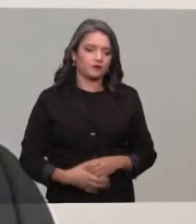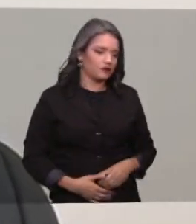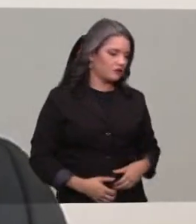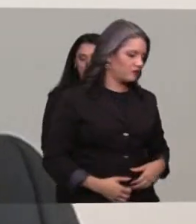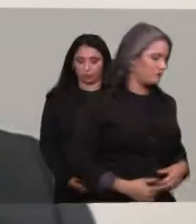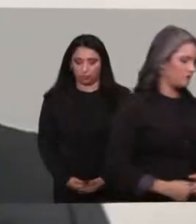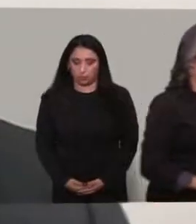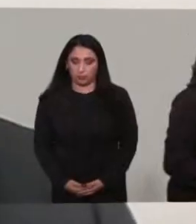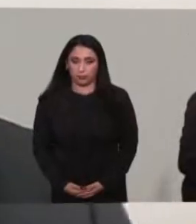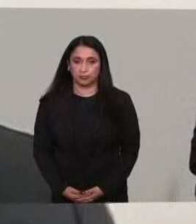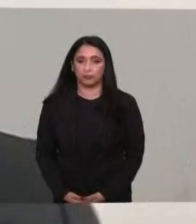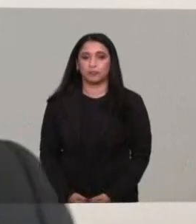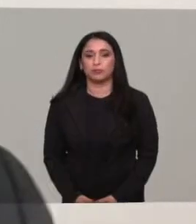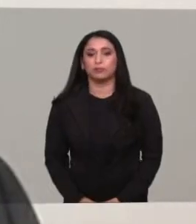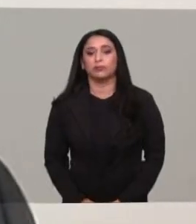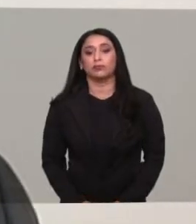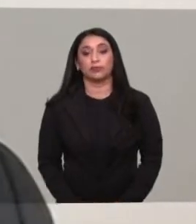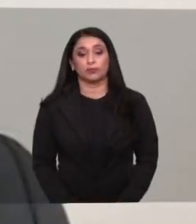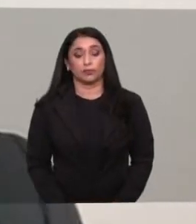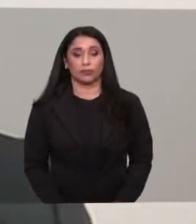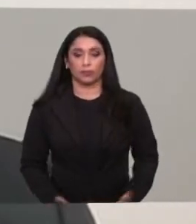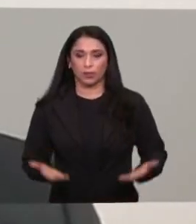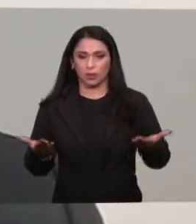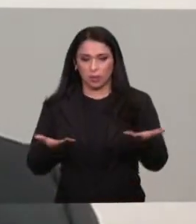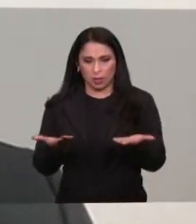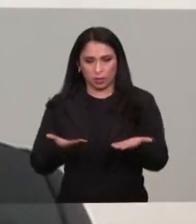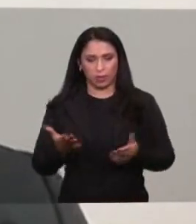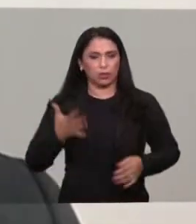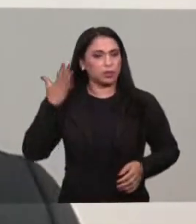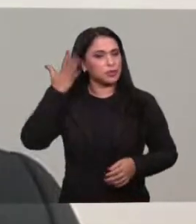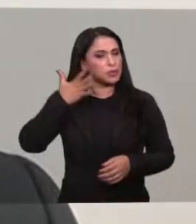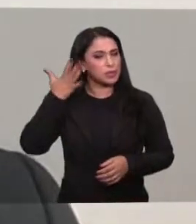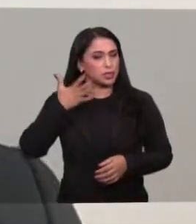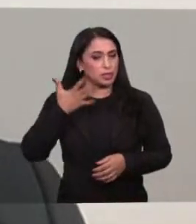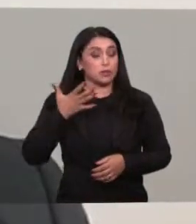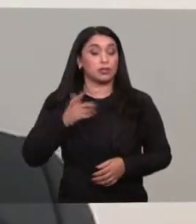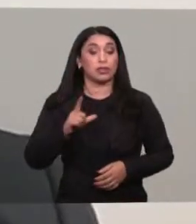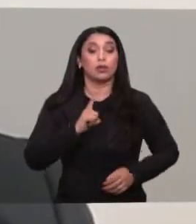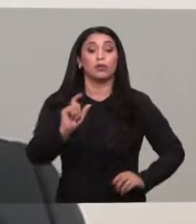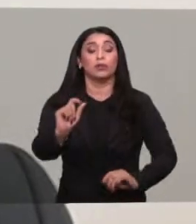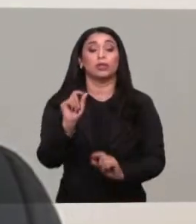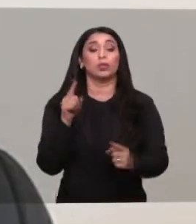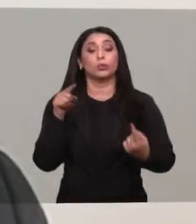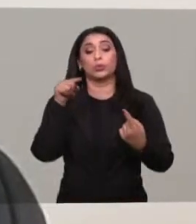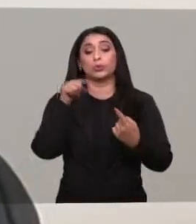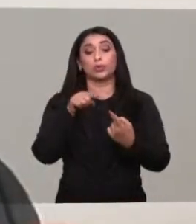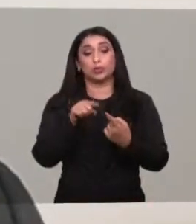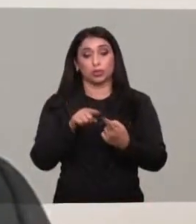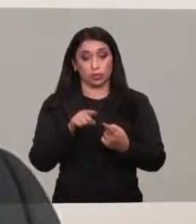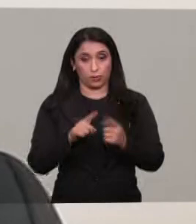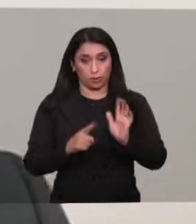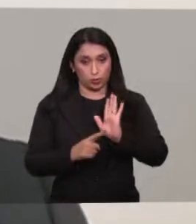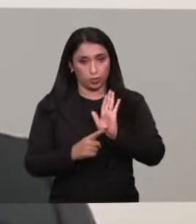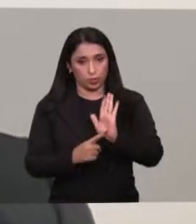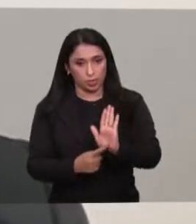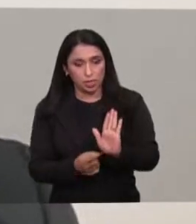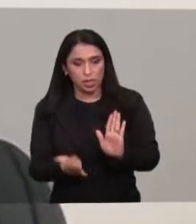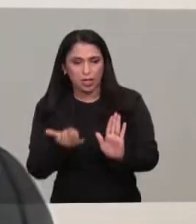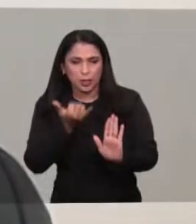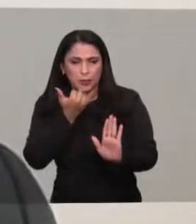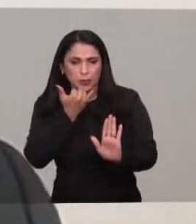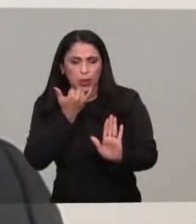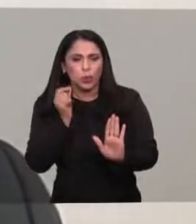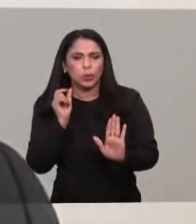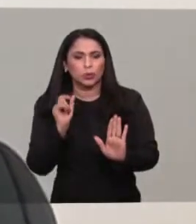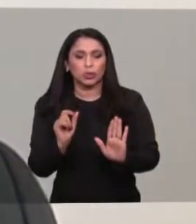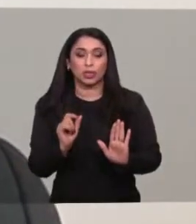a presente sustentação se dedicará exclusivamente a demonstrar, data vênia,